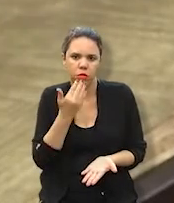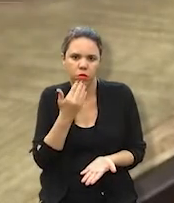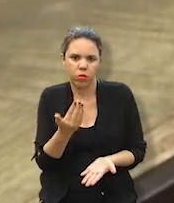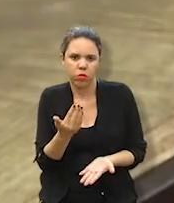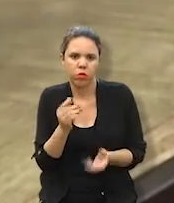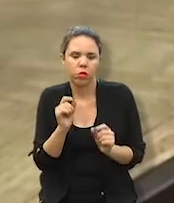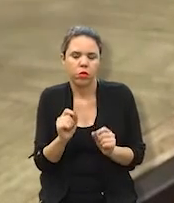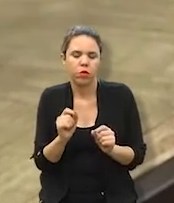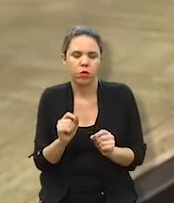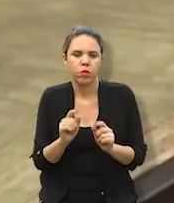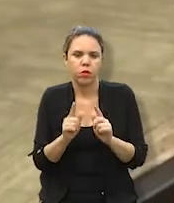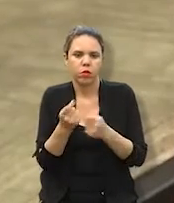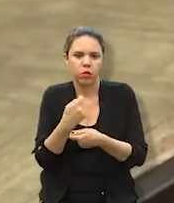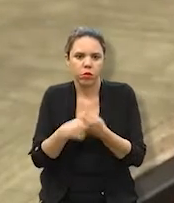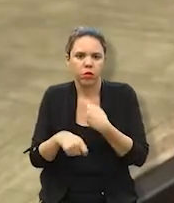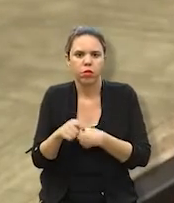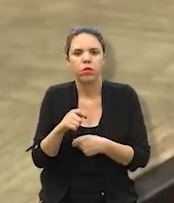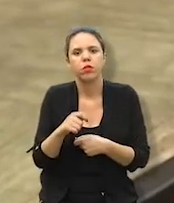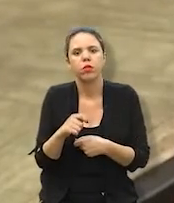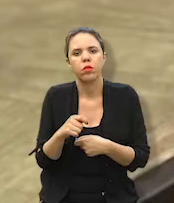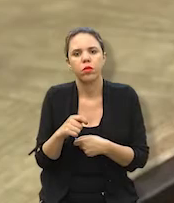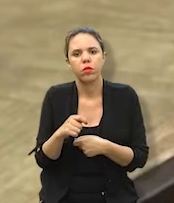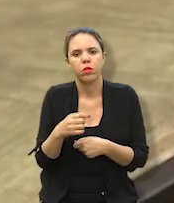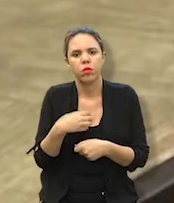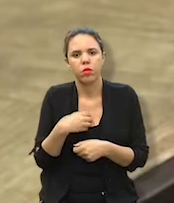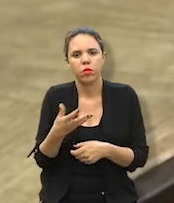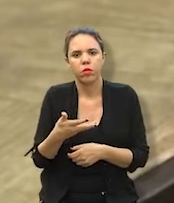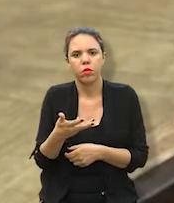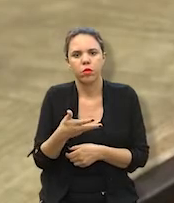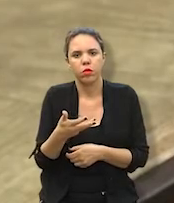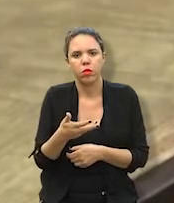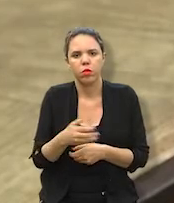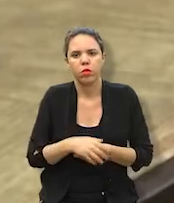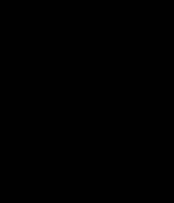nós estamos pedindo que essa gestão seja de uma maneira agilizada.